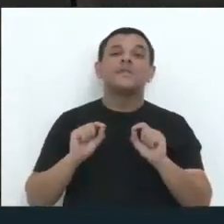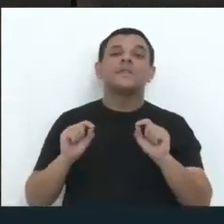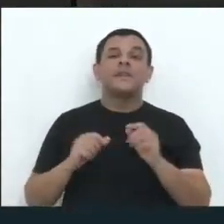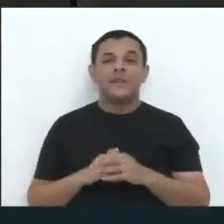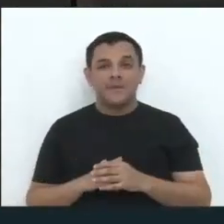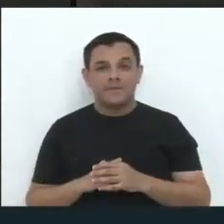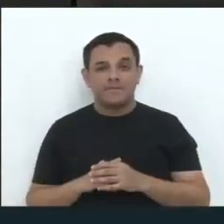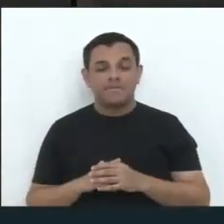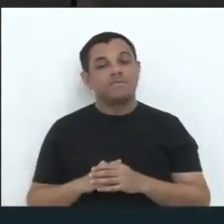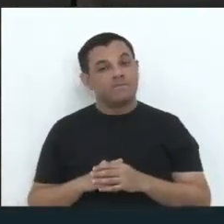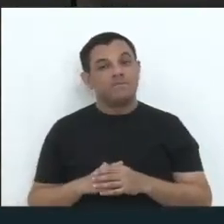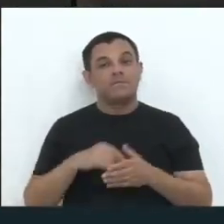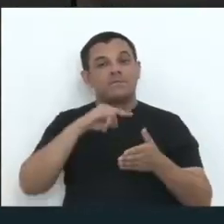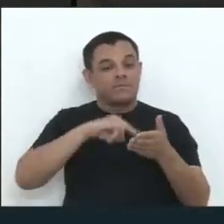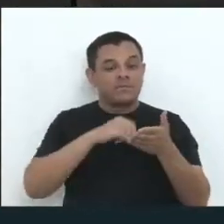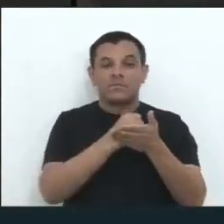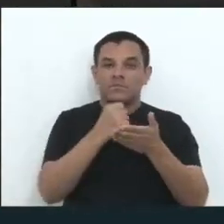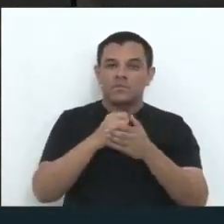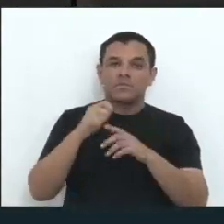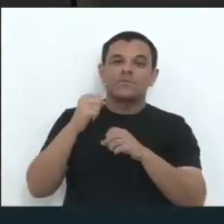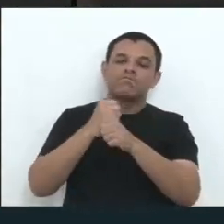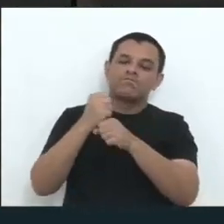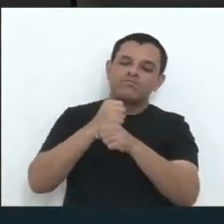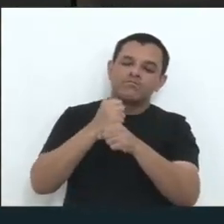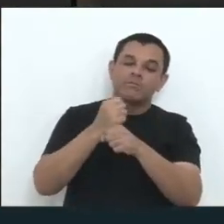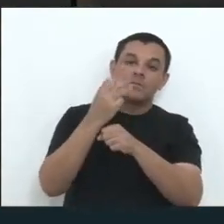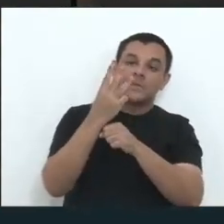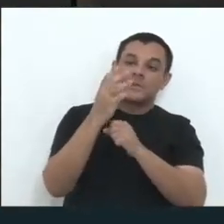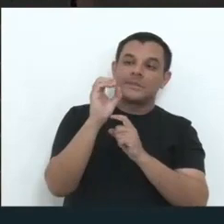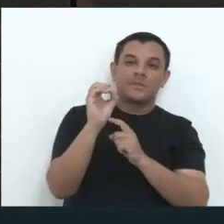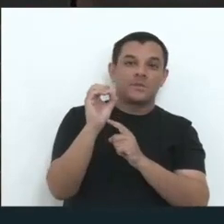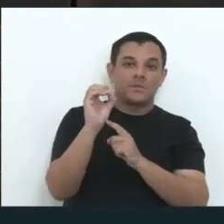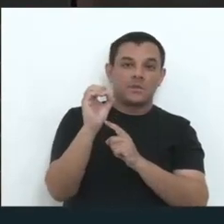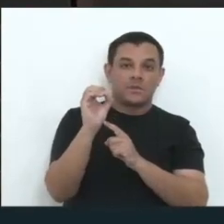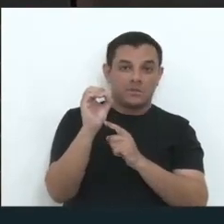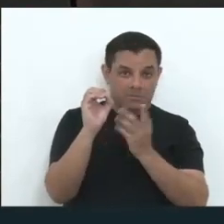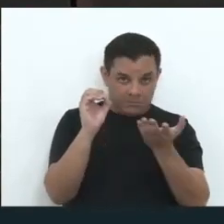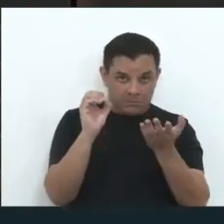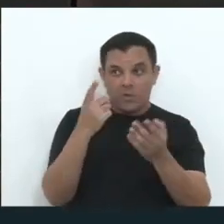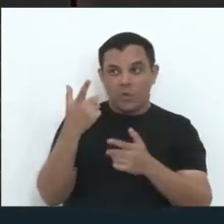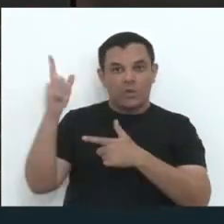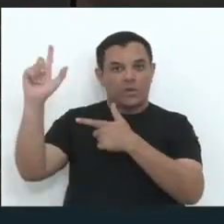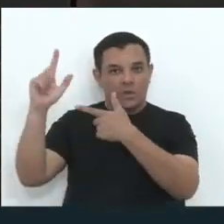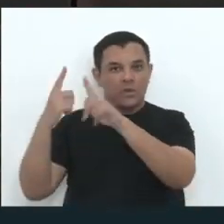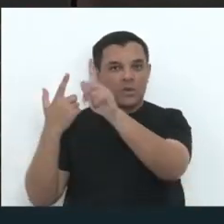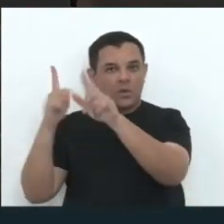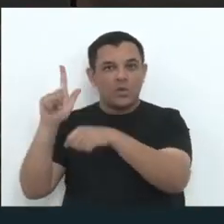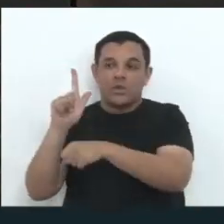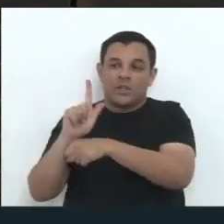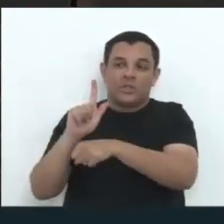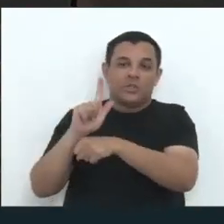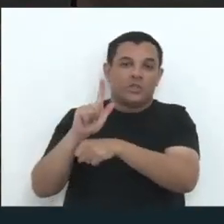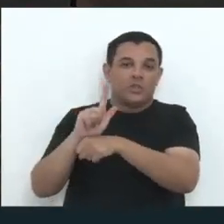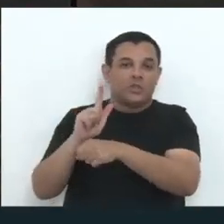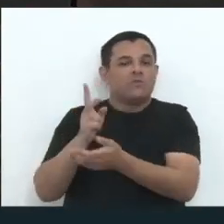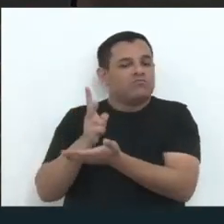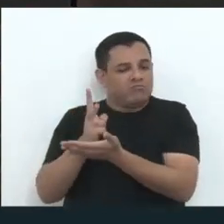que é um contrato de 30 anos, ou seja, vai ficar para as outras gestões assumir a paternidade de um